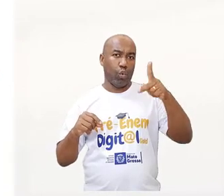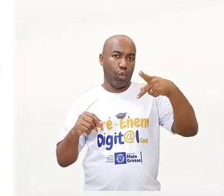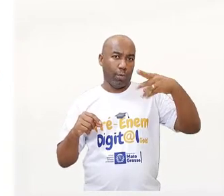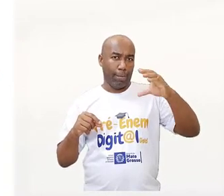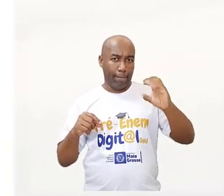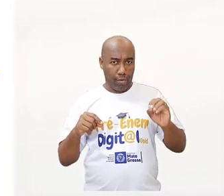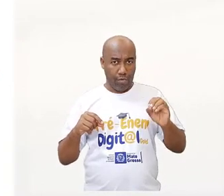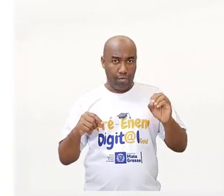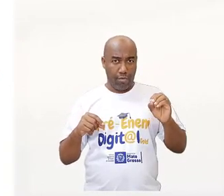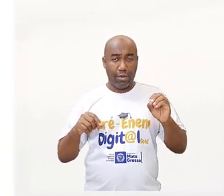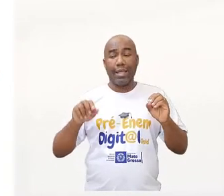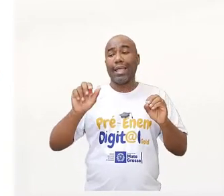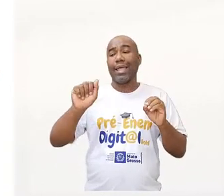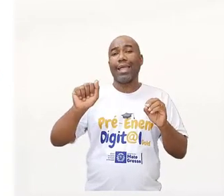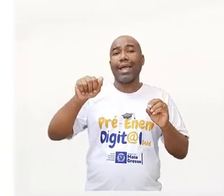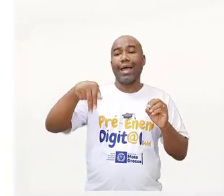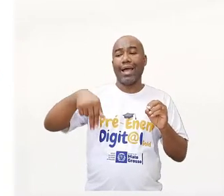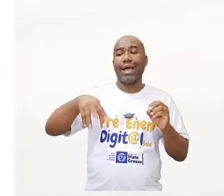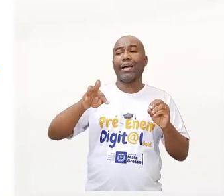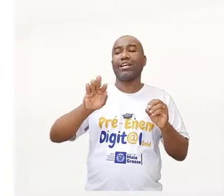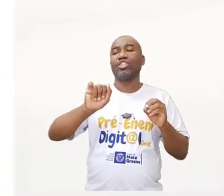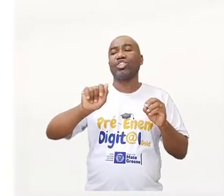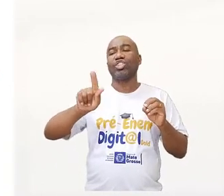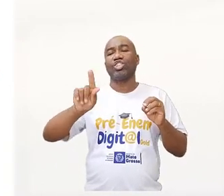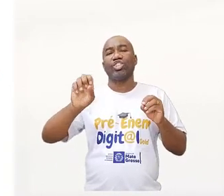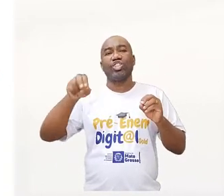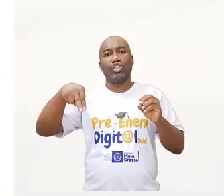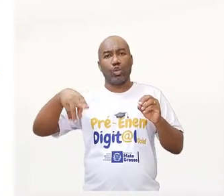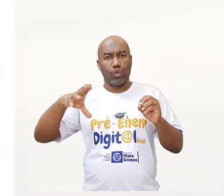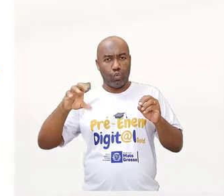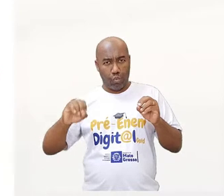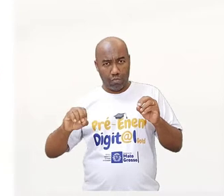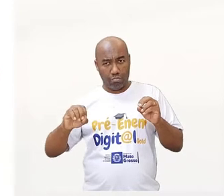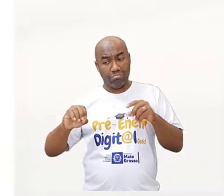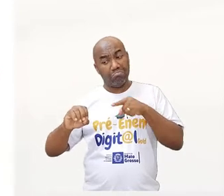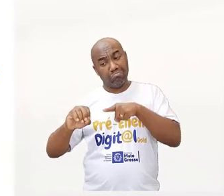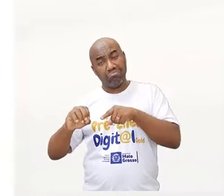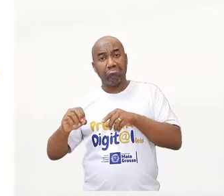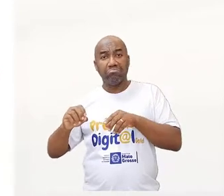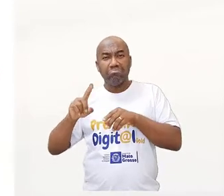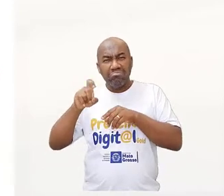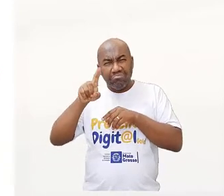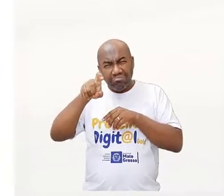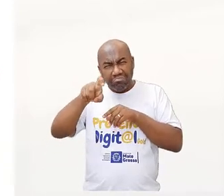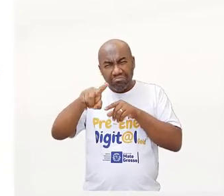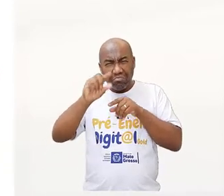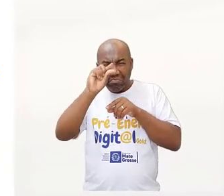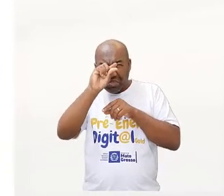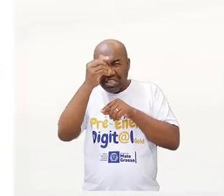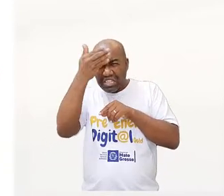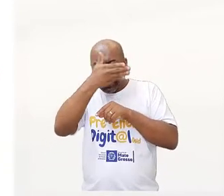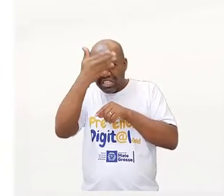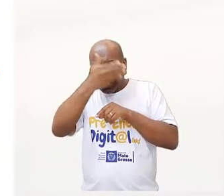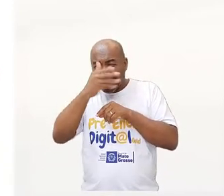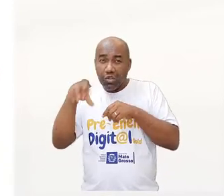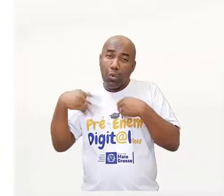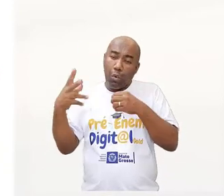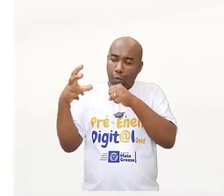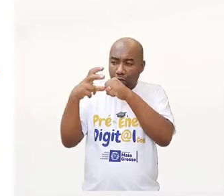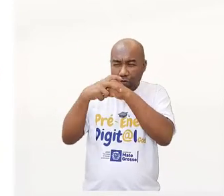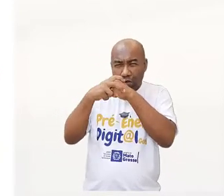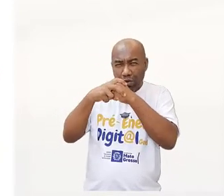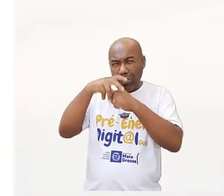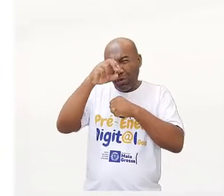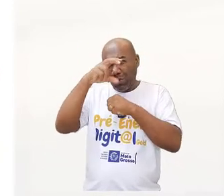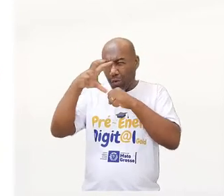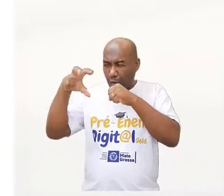antígeno, substância ou organismo que, ao entrar em contato com o nosso